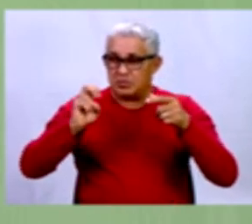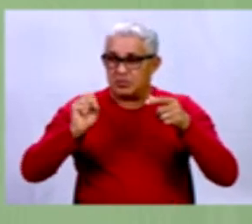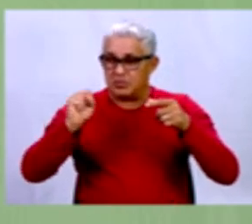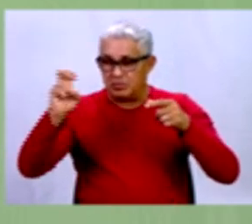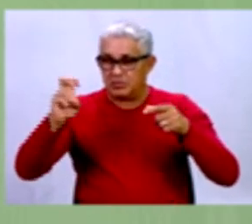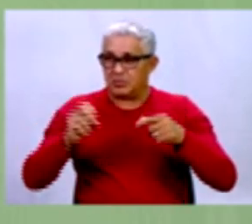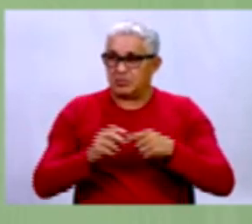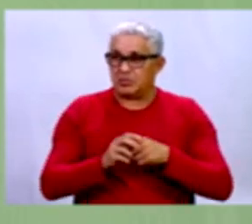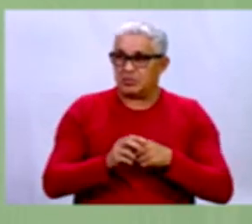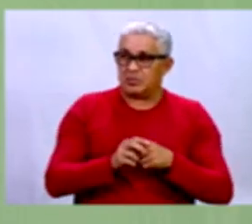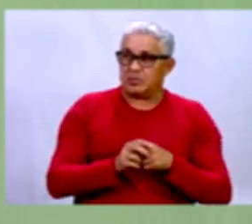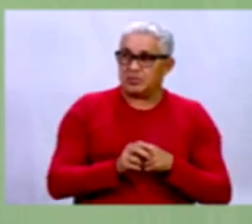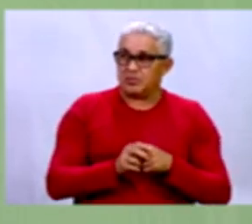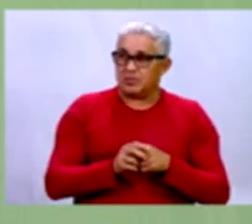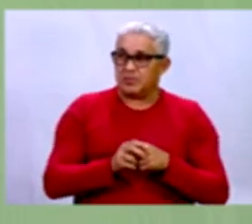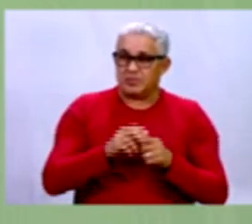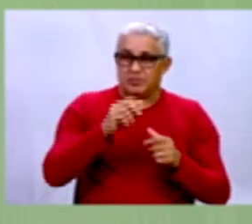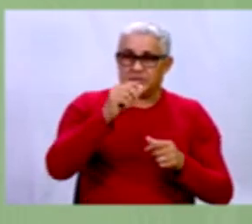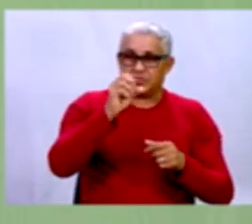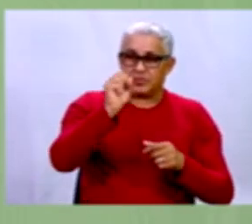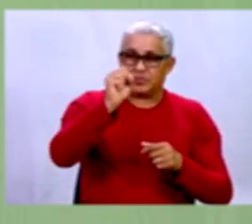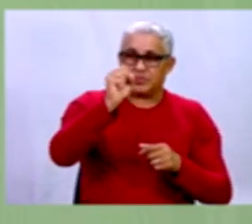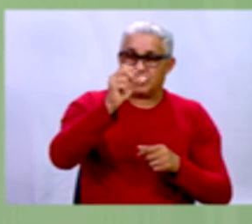58,1344 menos 1, simples, né?